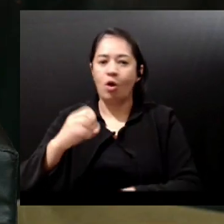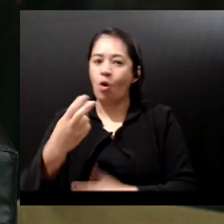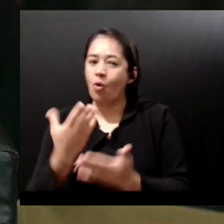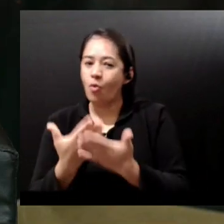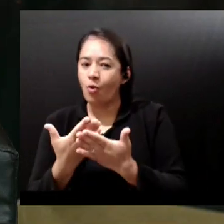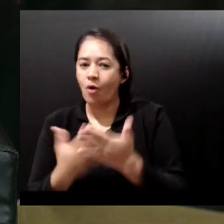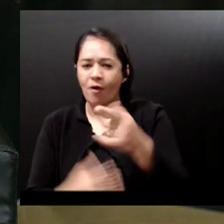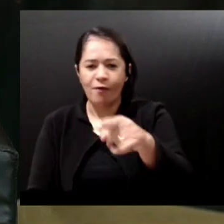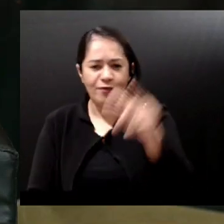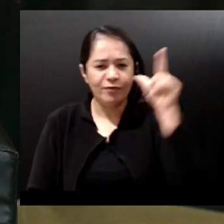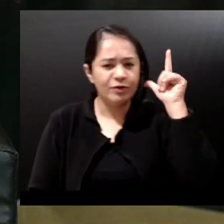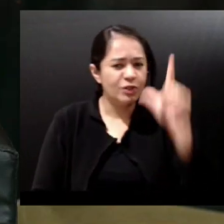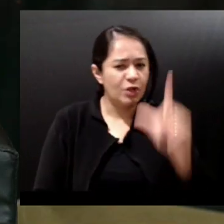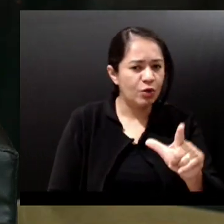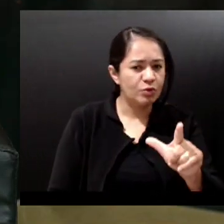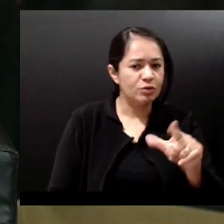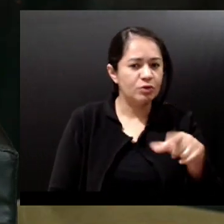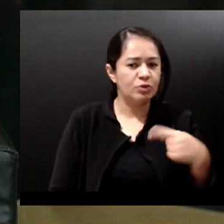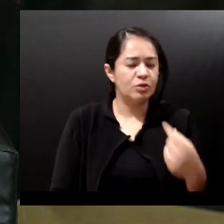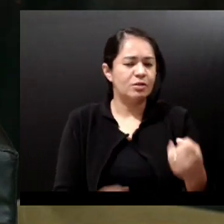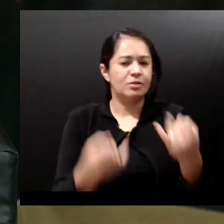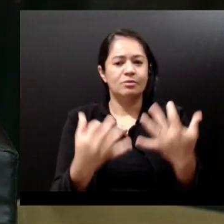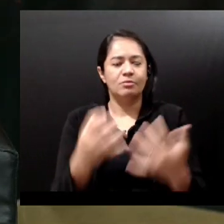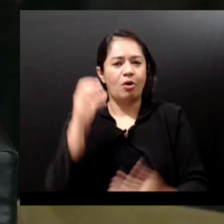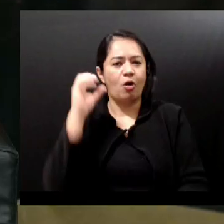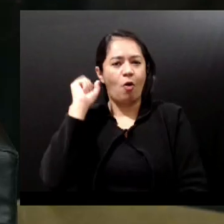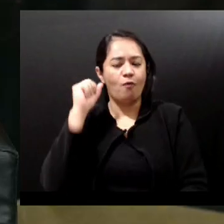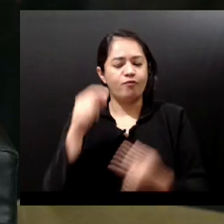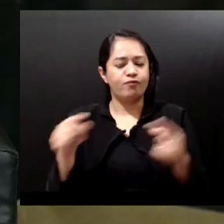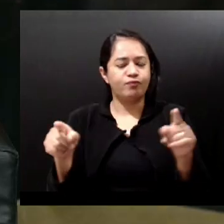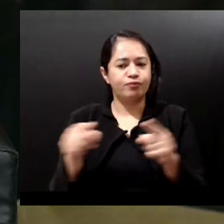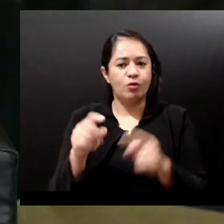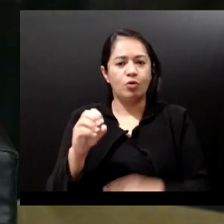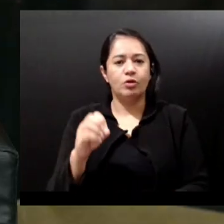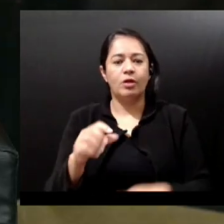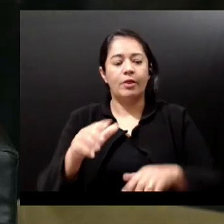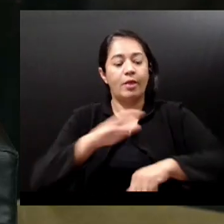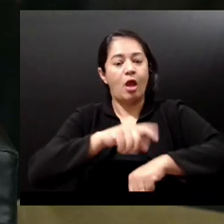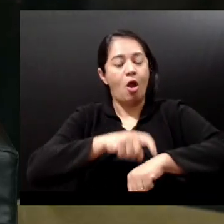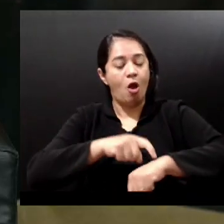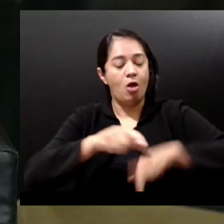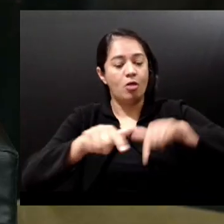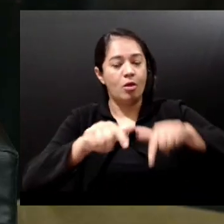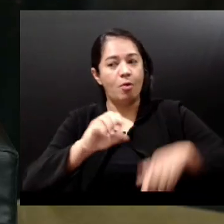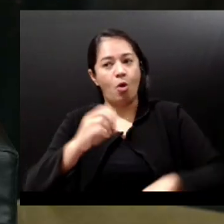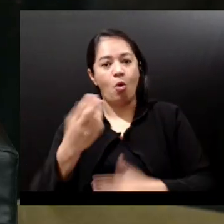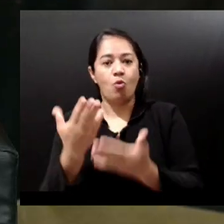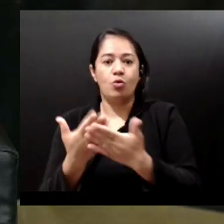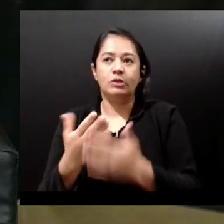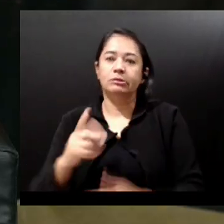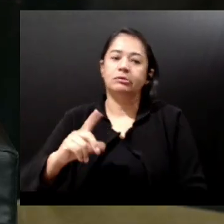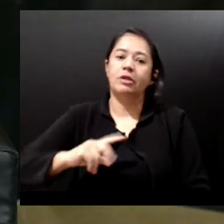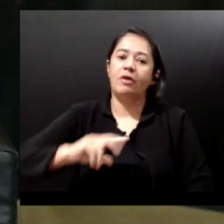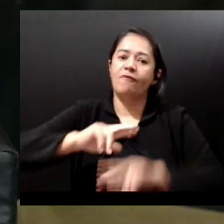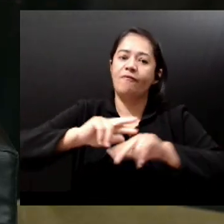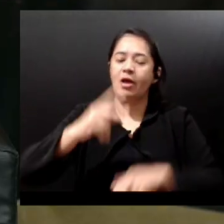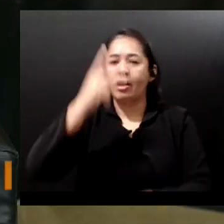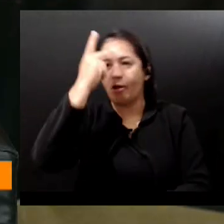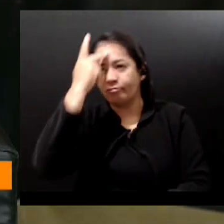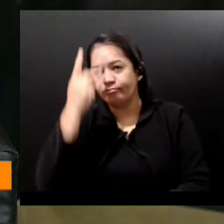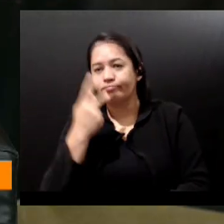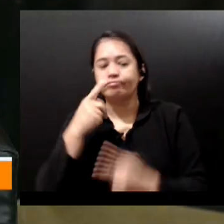fala em ouvir música enquanto se trabalha ou estuda, há vários tipos de perfis. Algumas pessoas só conseguem se